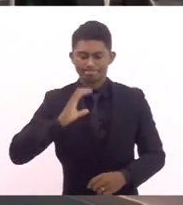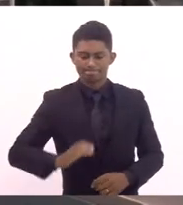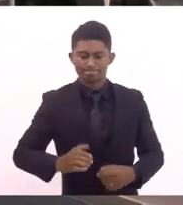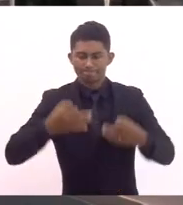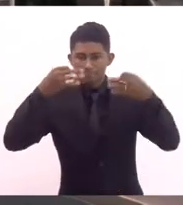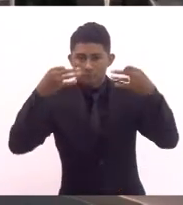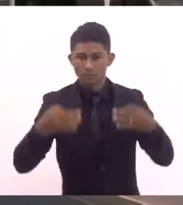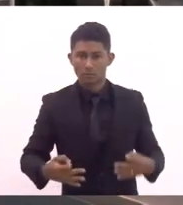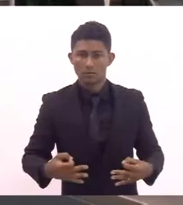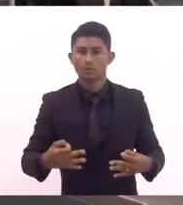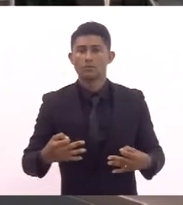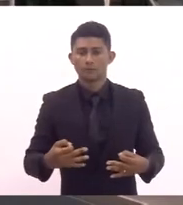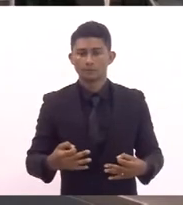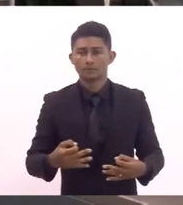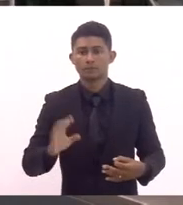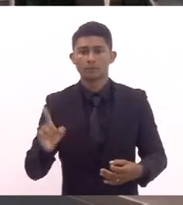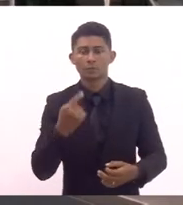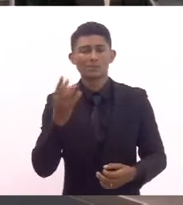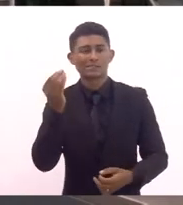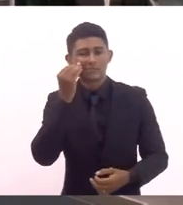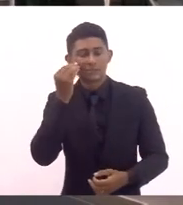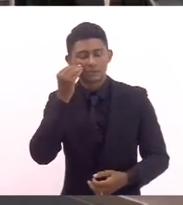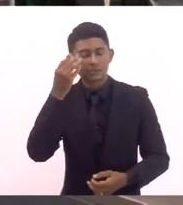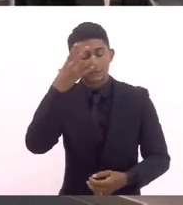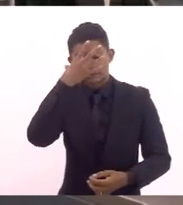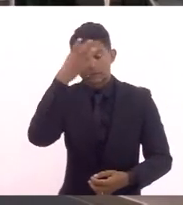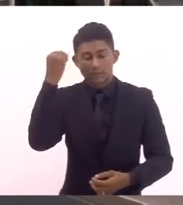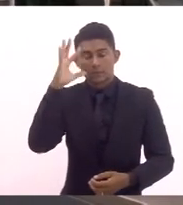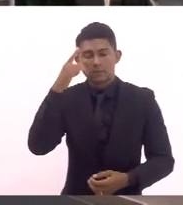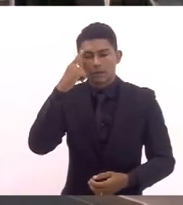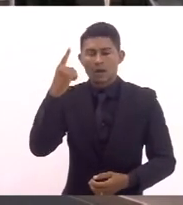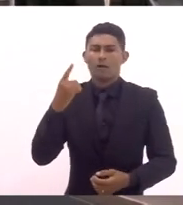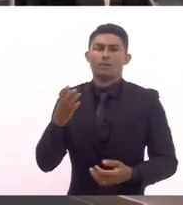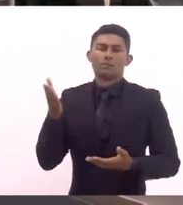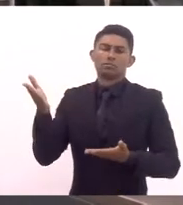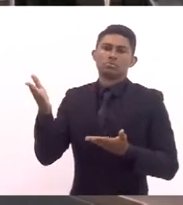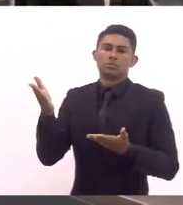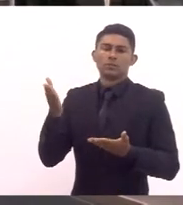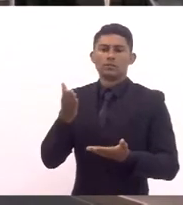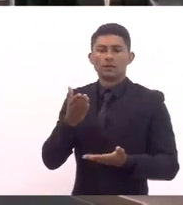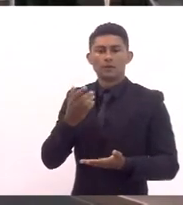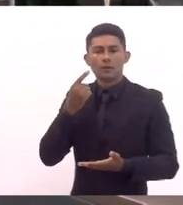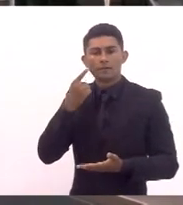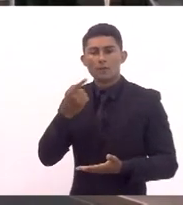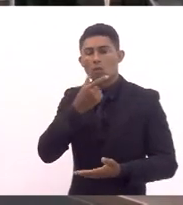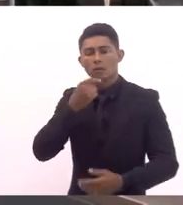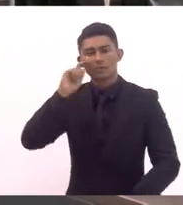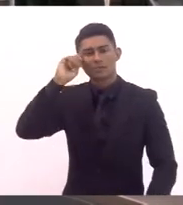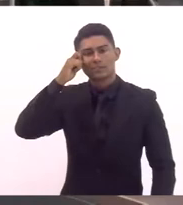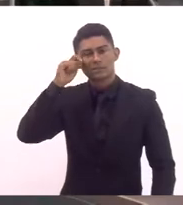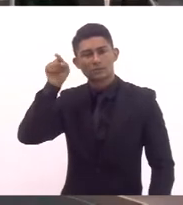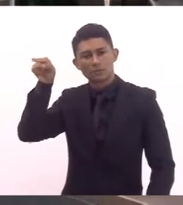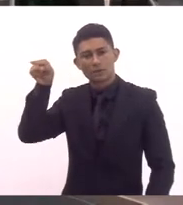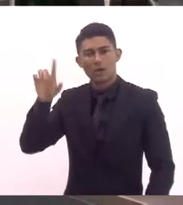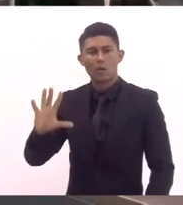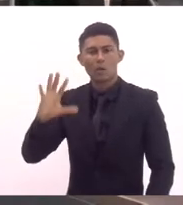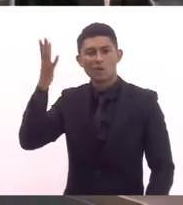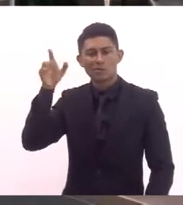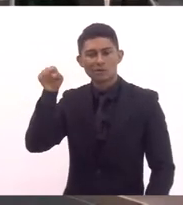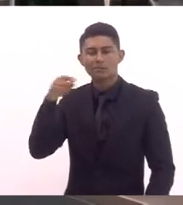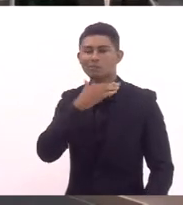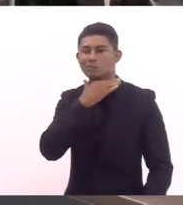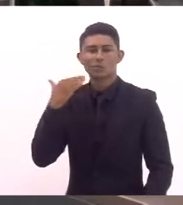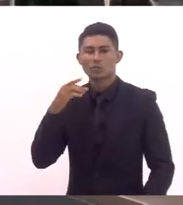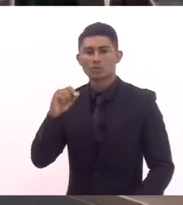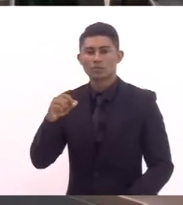infelizmente quando a gente tenta esquecer a barbary a gente vê um homem preto se morto com